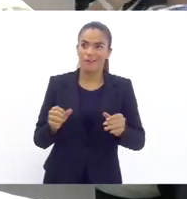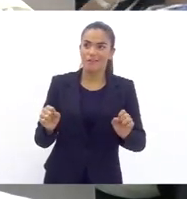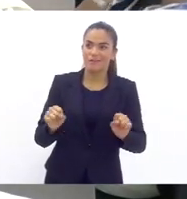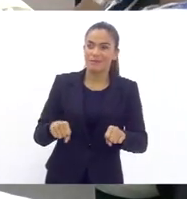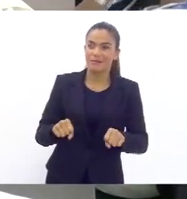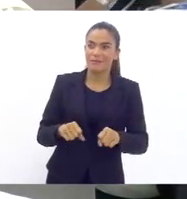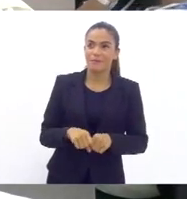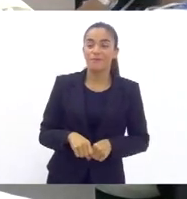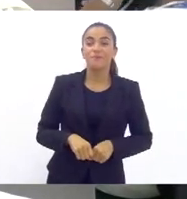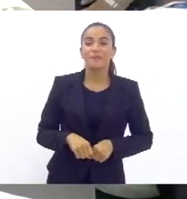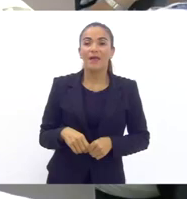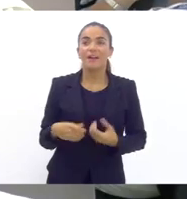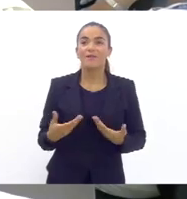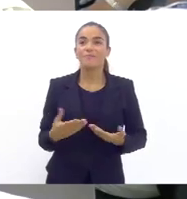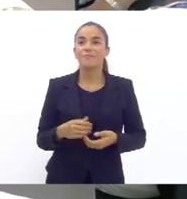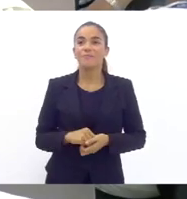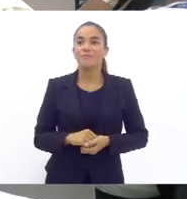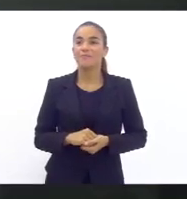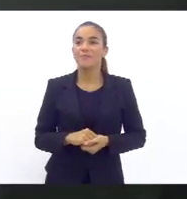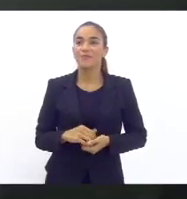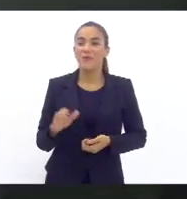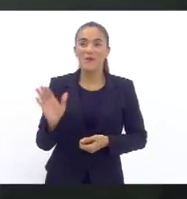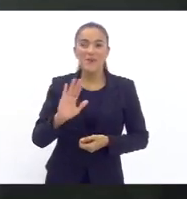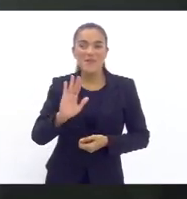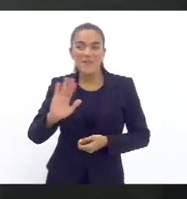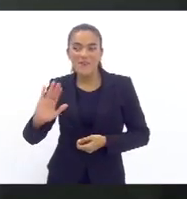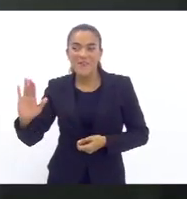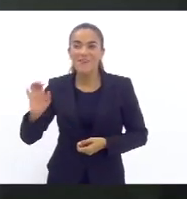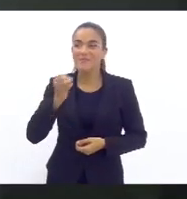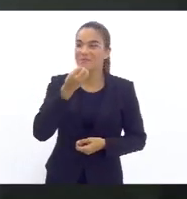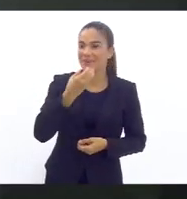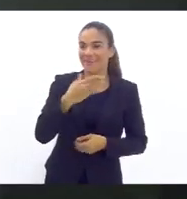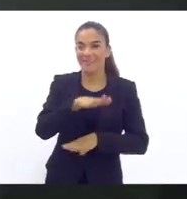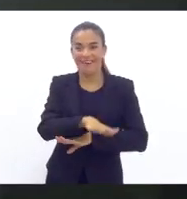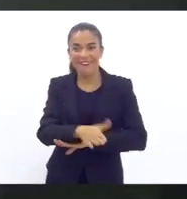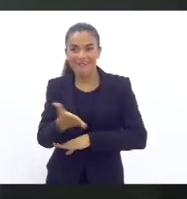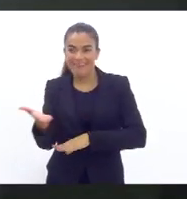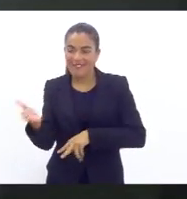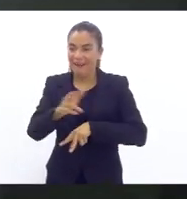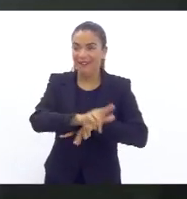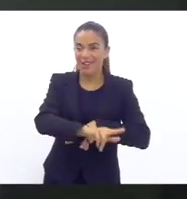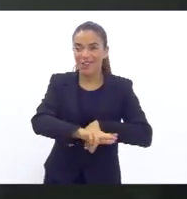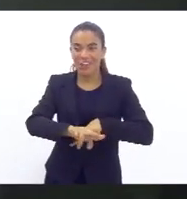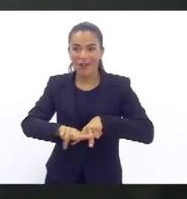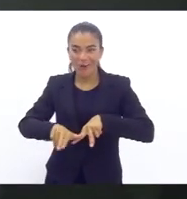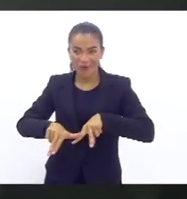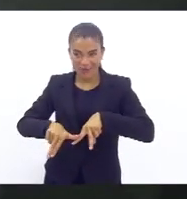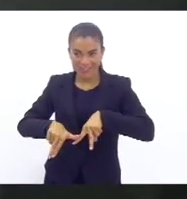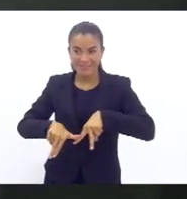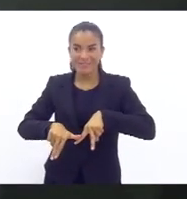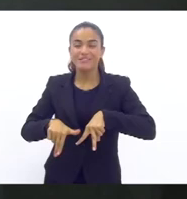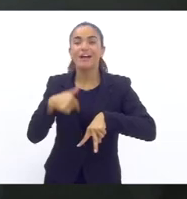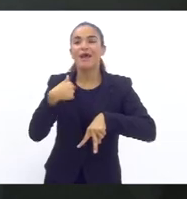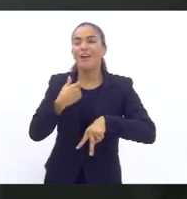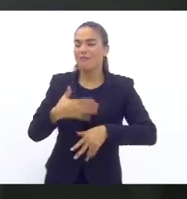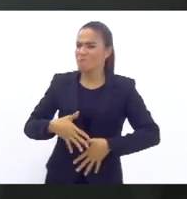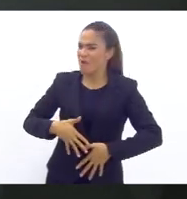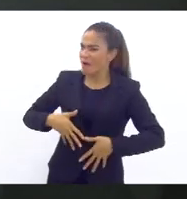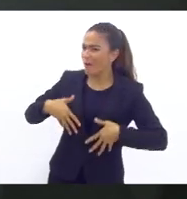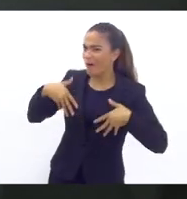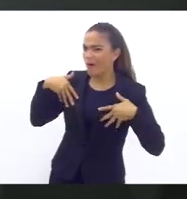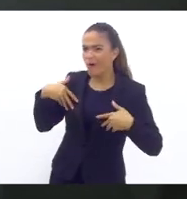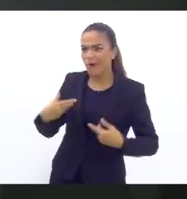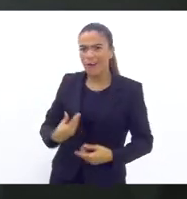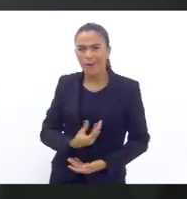Daniel de Souza Boa tarde a todos a todas e a todos é Muita honra tá aqui